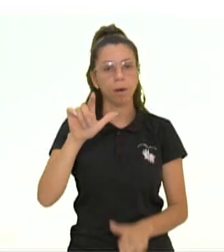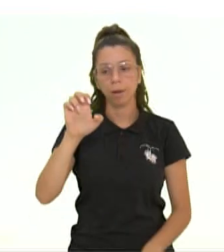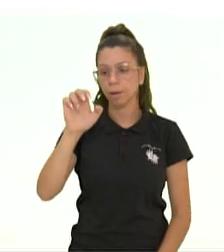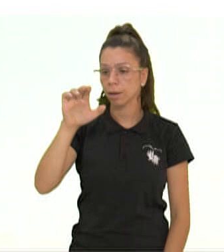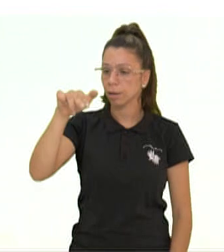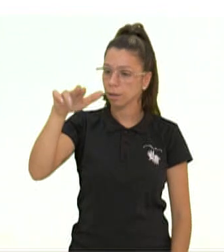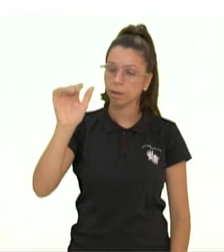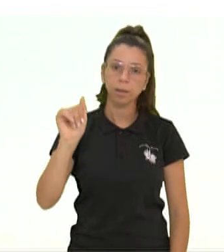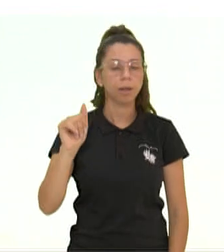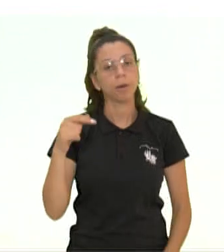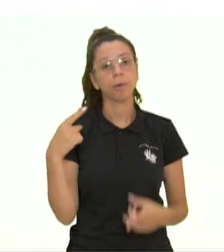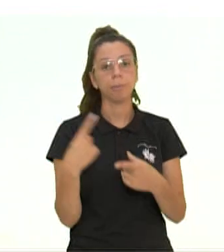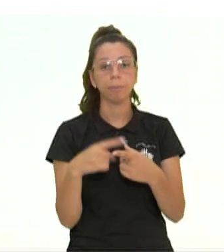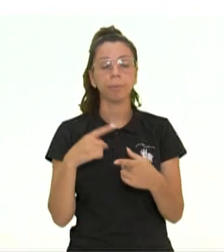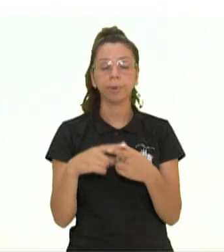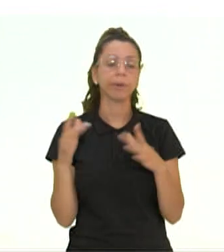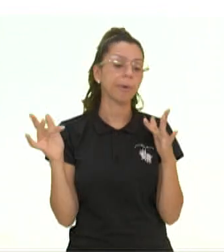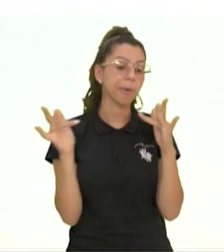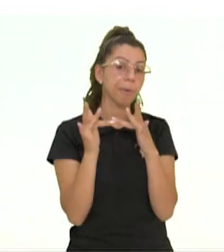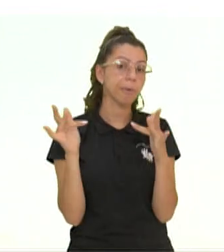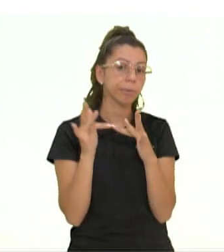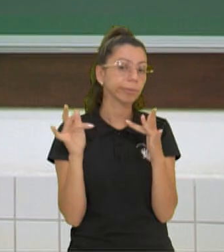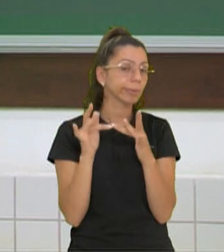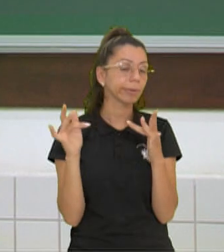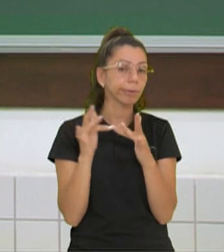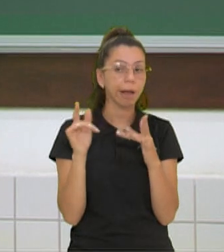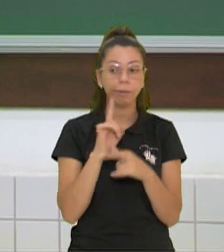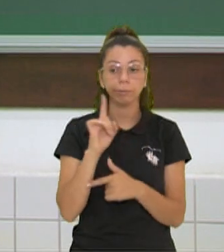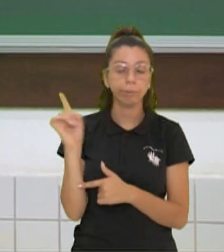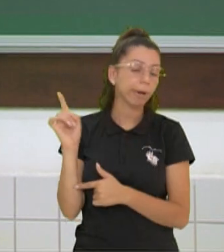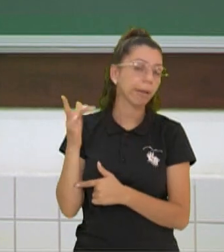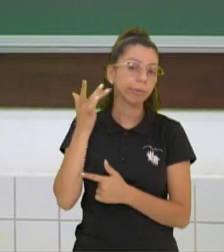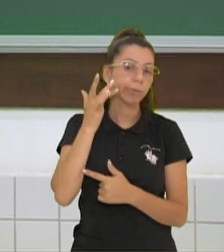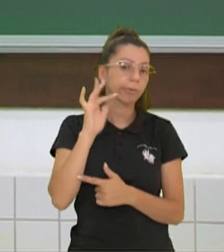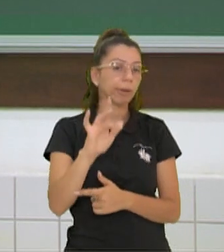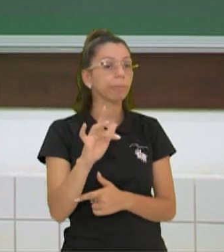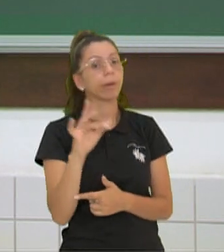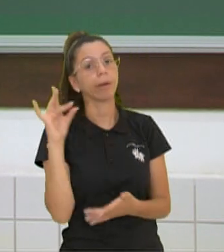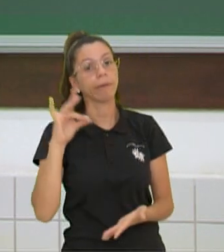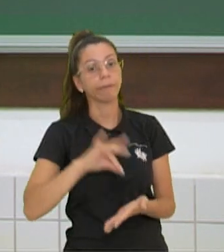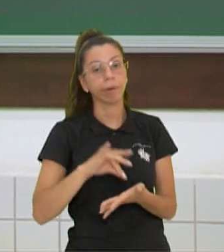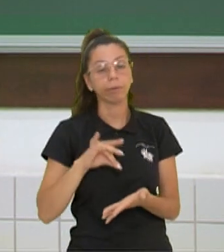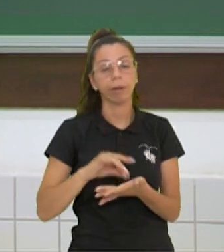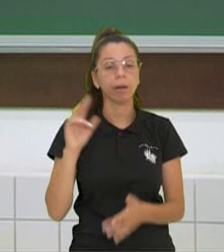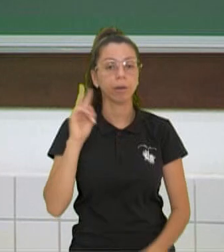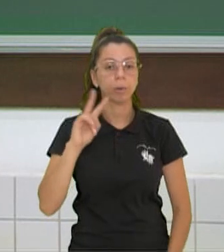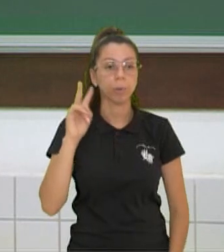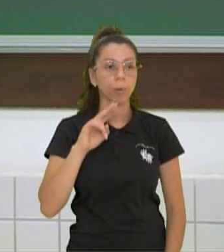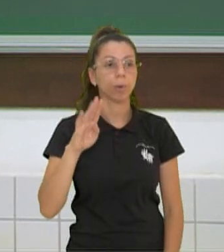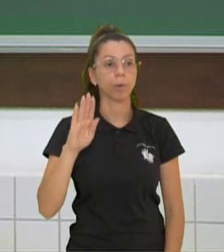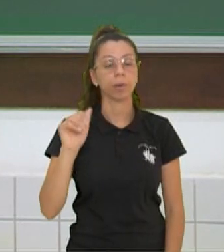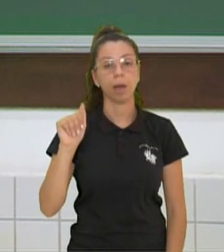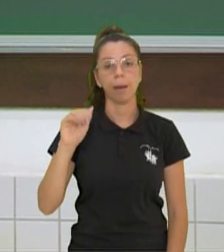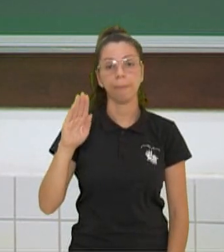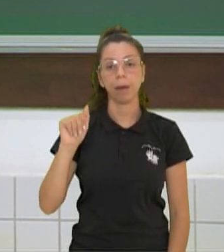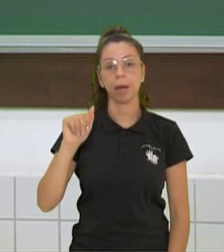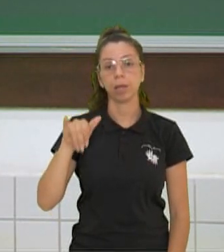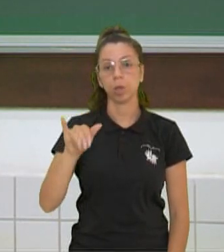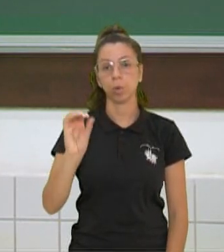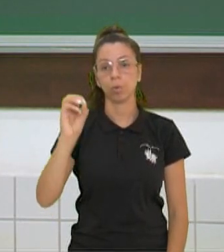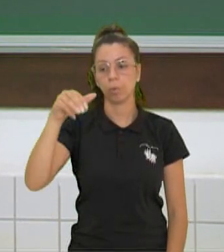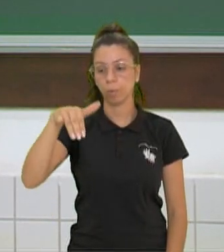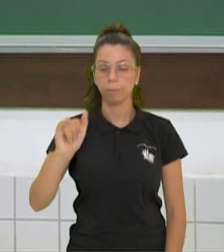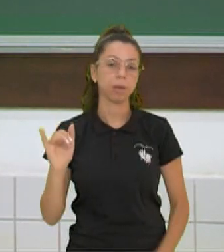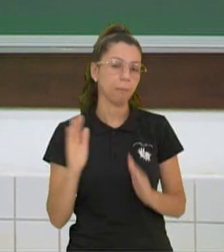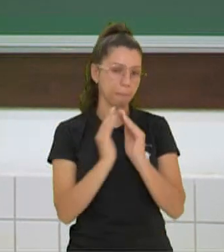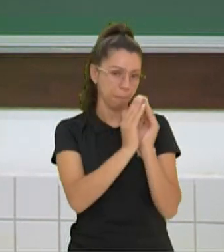eu ainda não tinha entrado em contato com ela, né? Não sabia da verdadeira história da Abayumi. Então, consegui entrar em contato